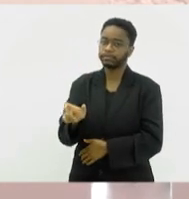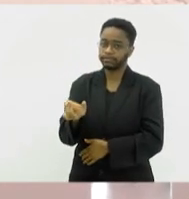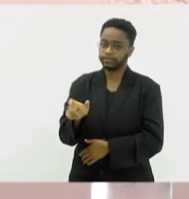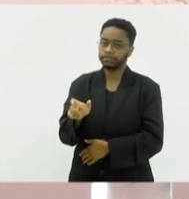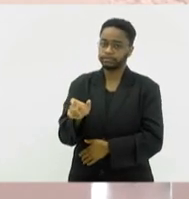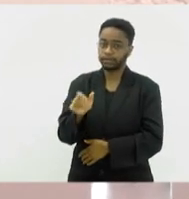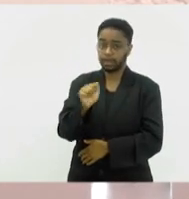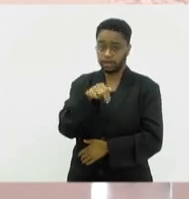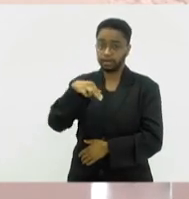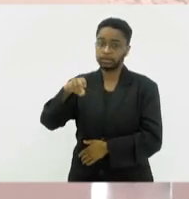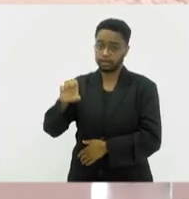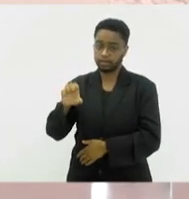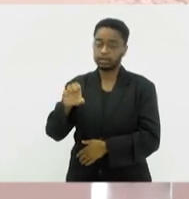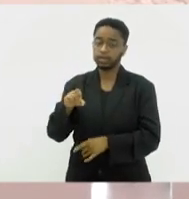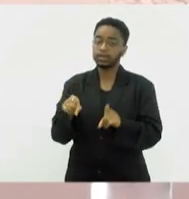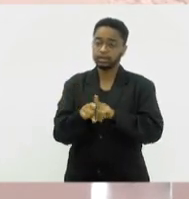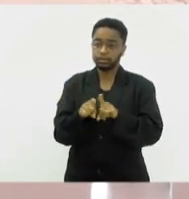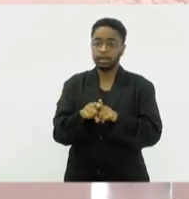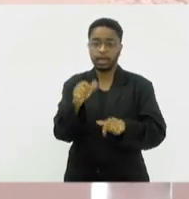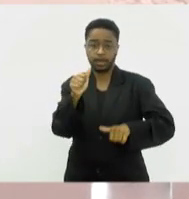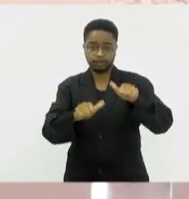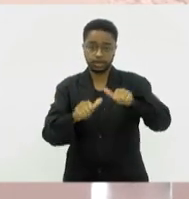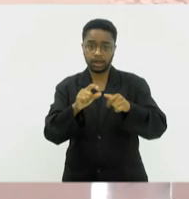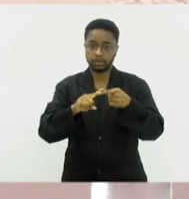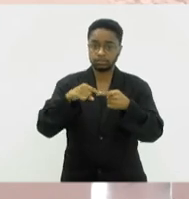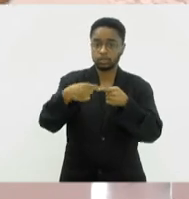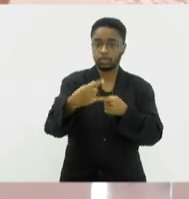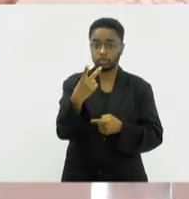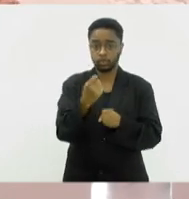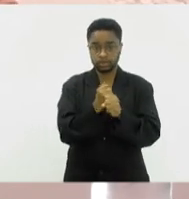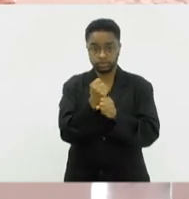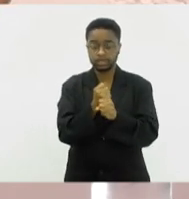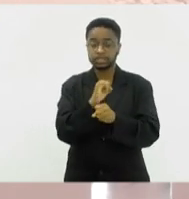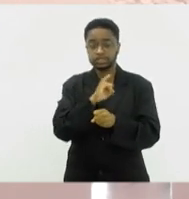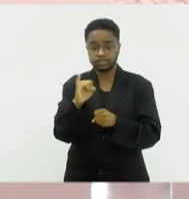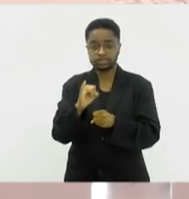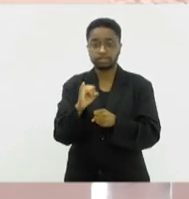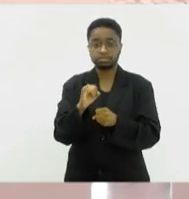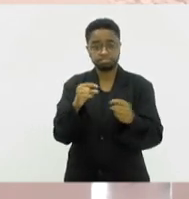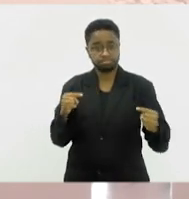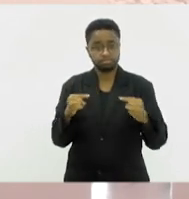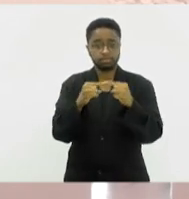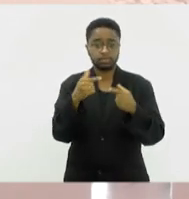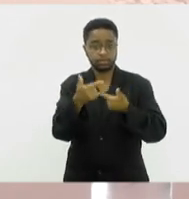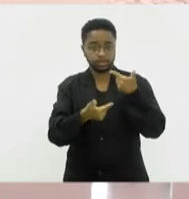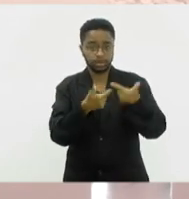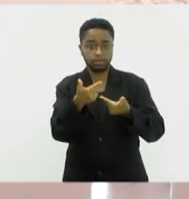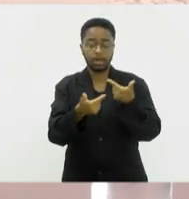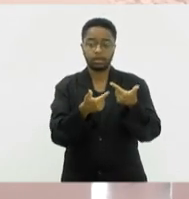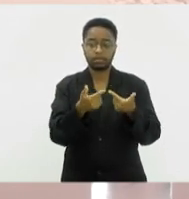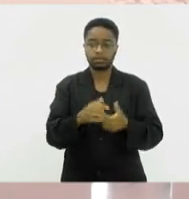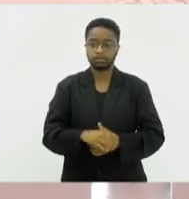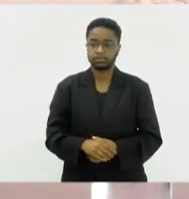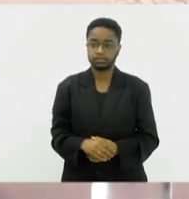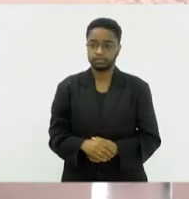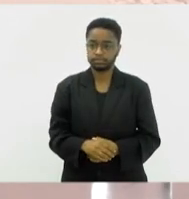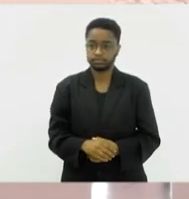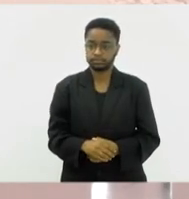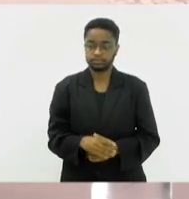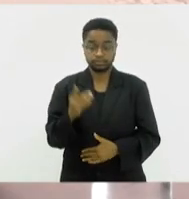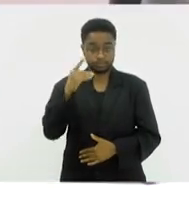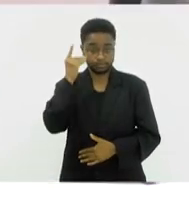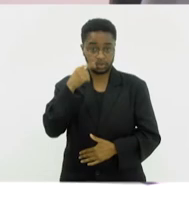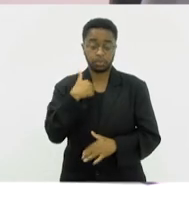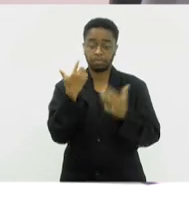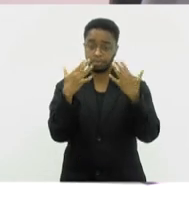para a Anne, e vá avaliar daqui a 2 anos se a recondução faz sentido, deputada, se o trabalho Dani, foi... Eu assim, parabenizo